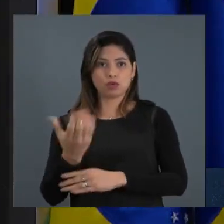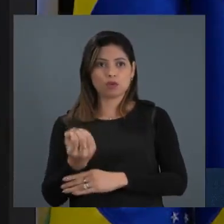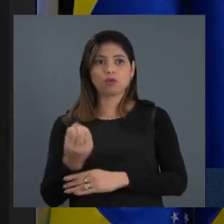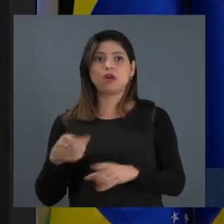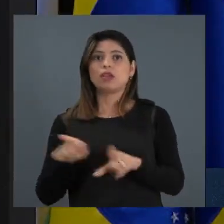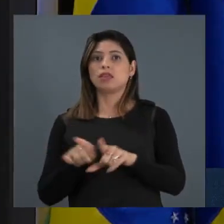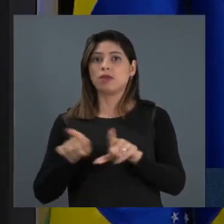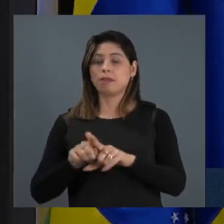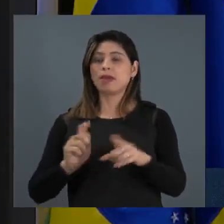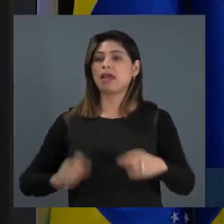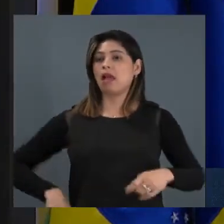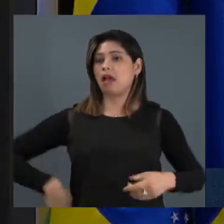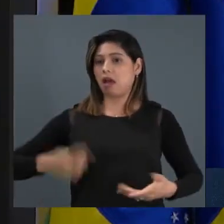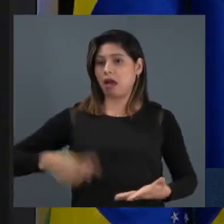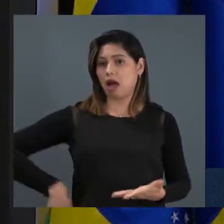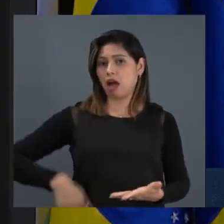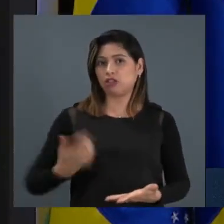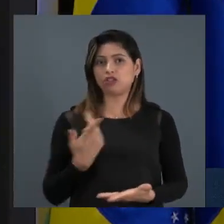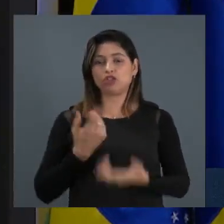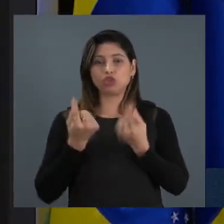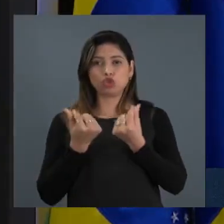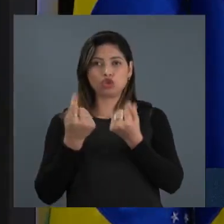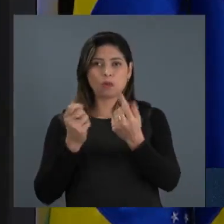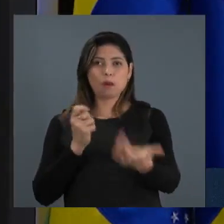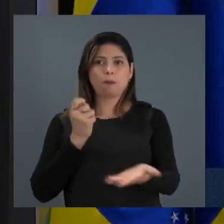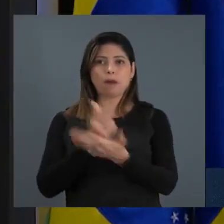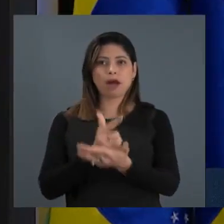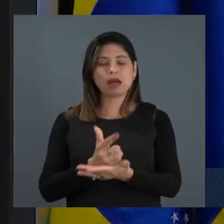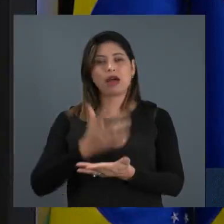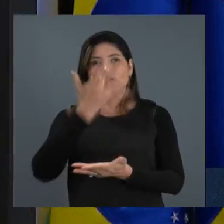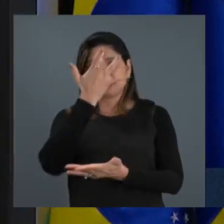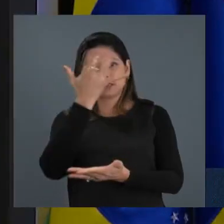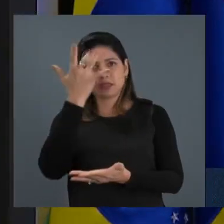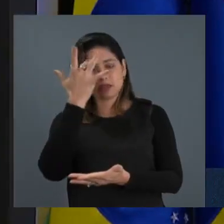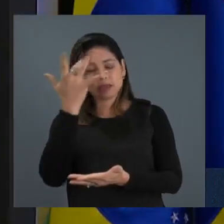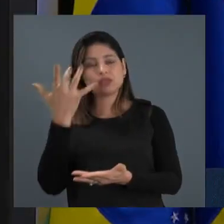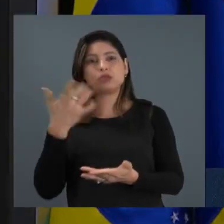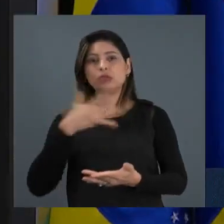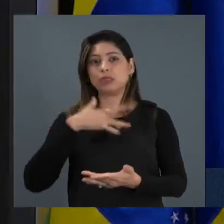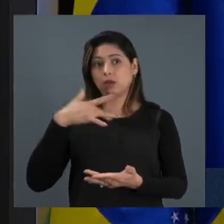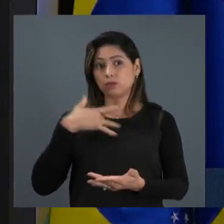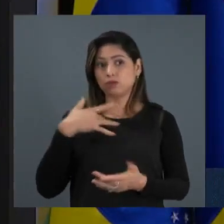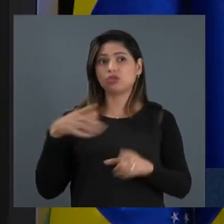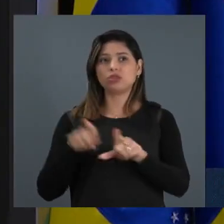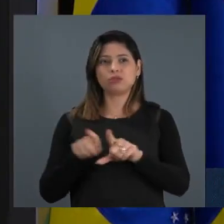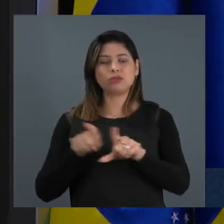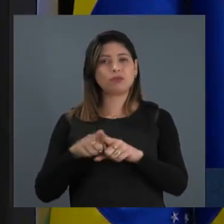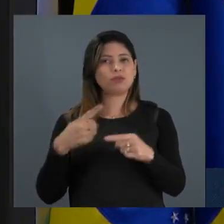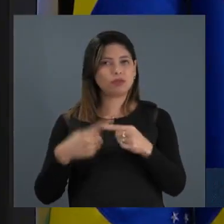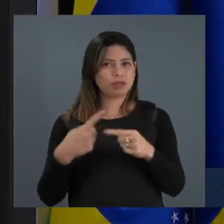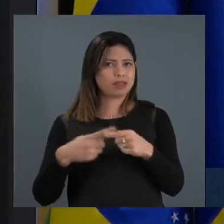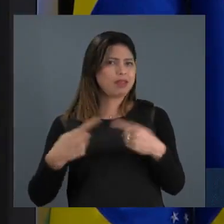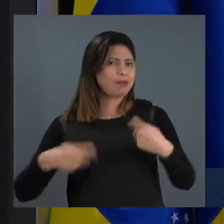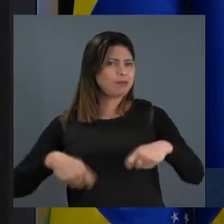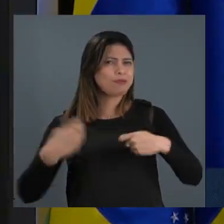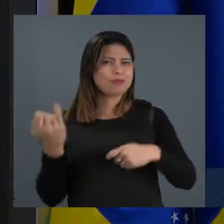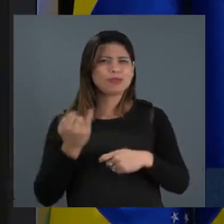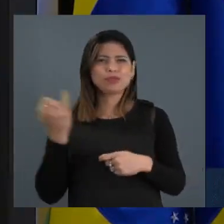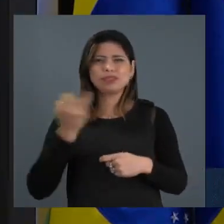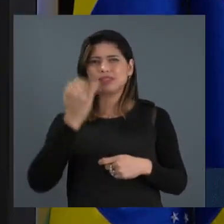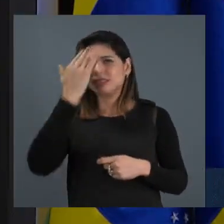com problema de segurança pública, com fiscalização. É importante que a gente saiba que o jogo